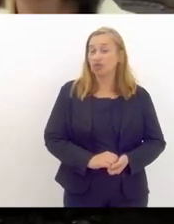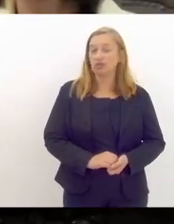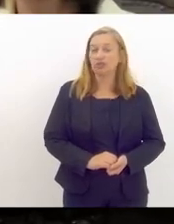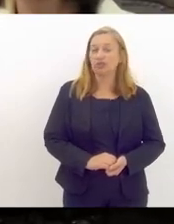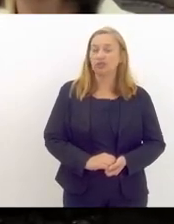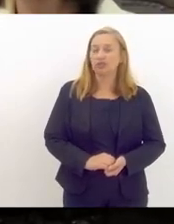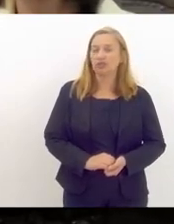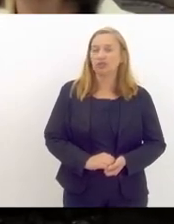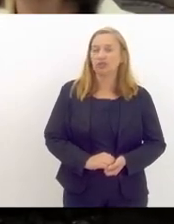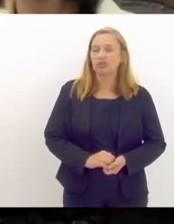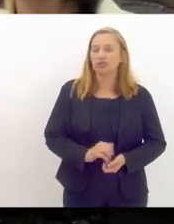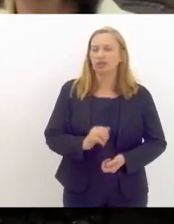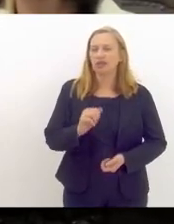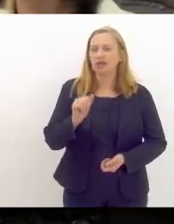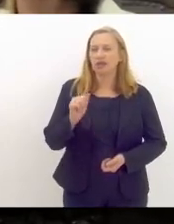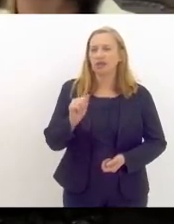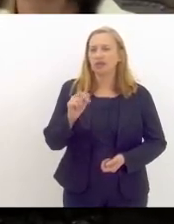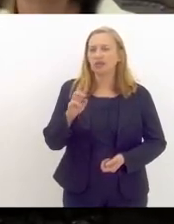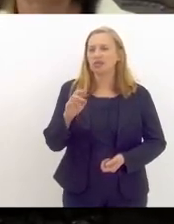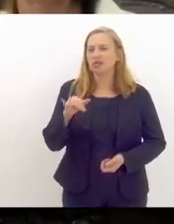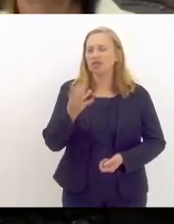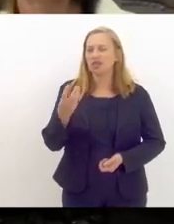Abrãozinho de Nilópolis.